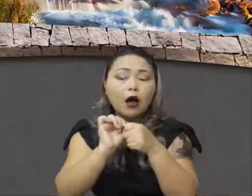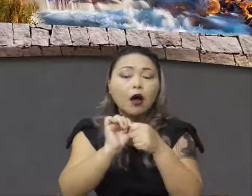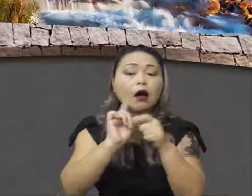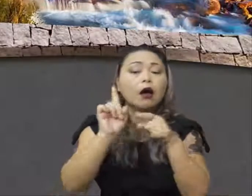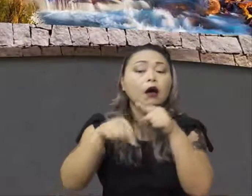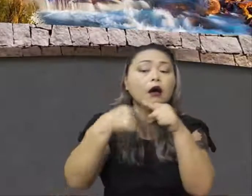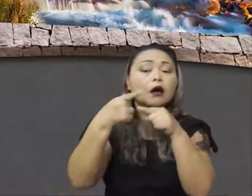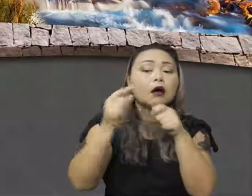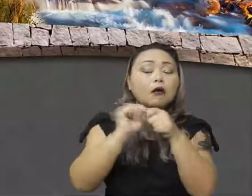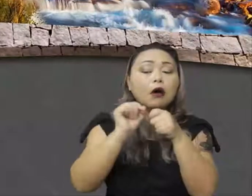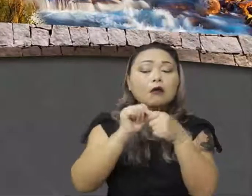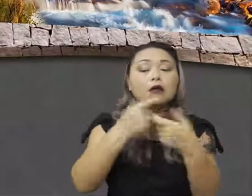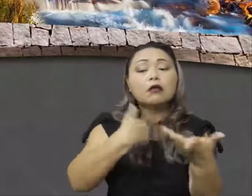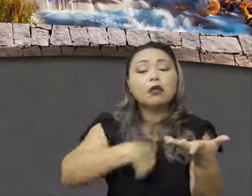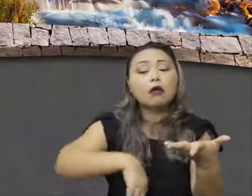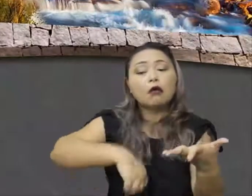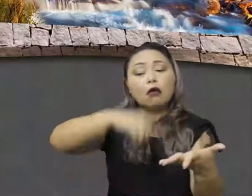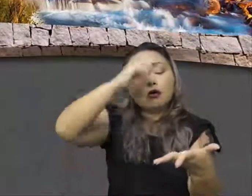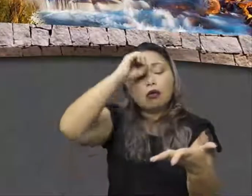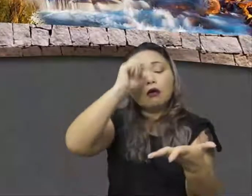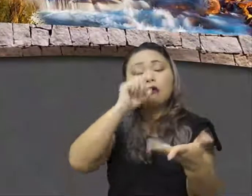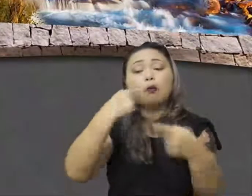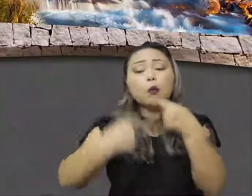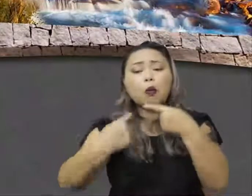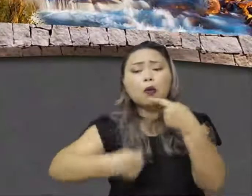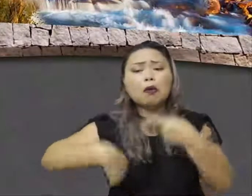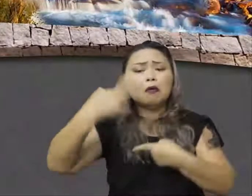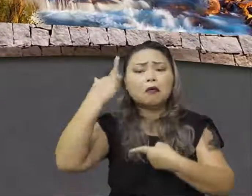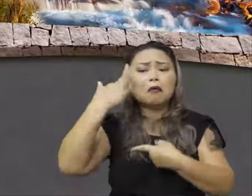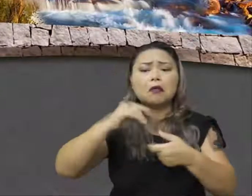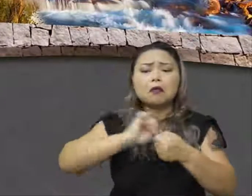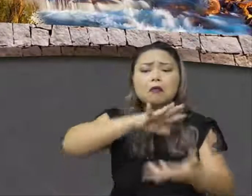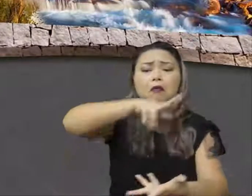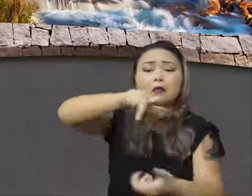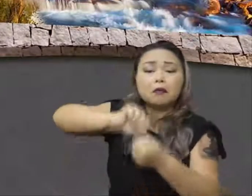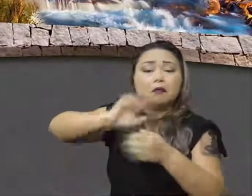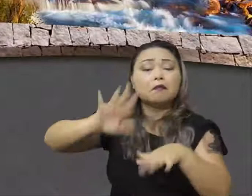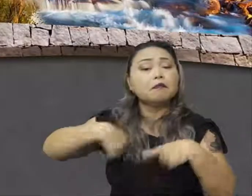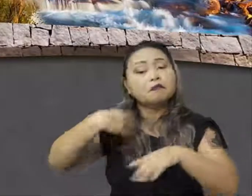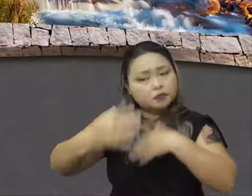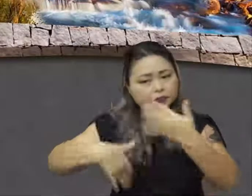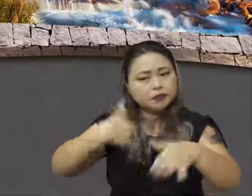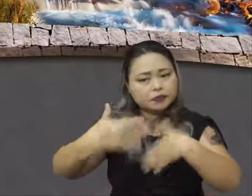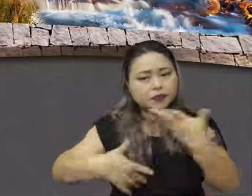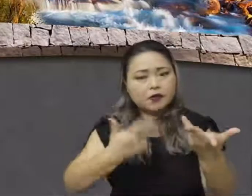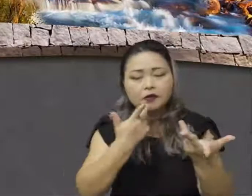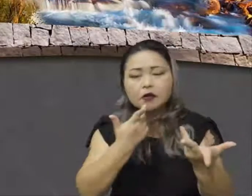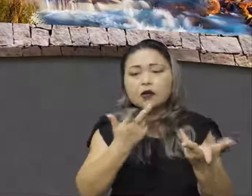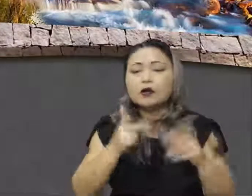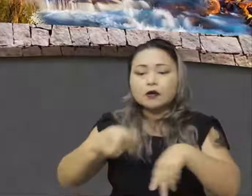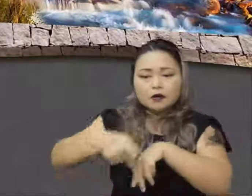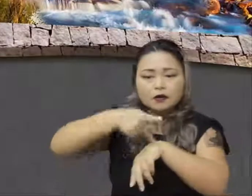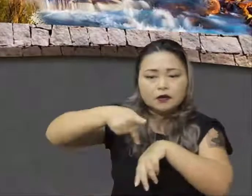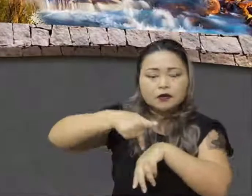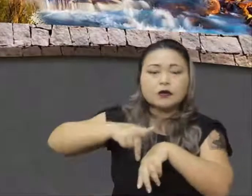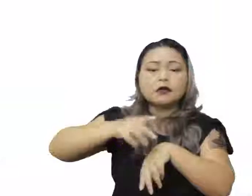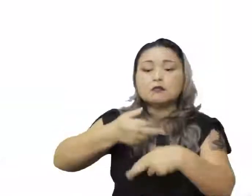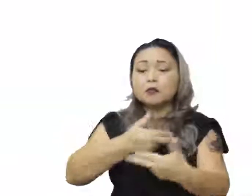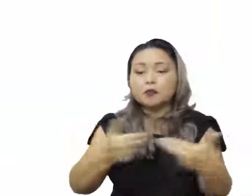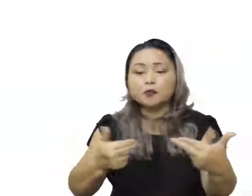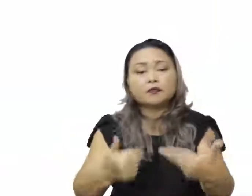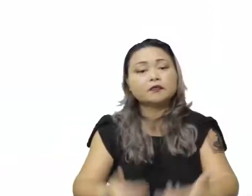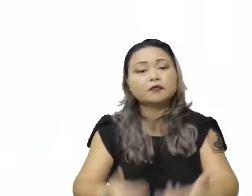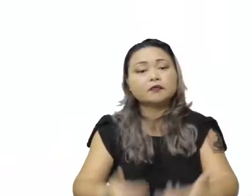ser um analfabeto político mundial, tá? Mas vamos em frente, porque falar desse país é muita coisa,